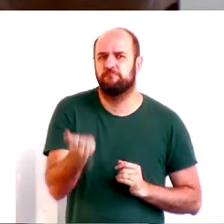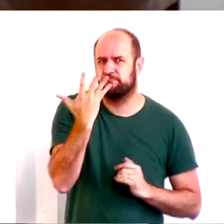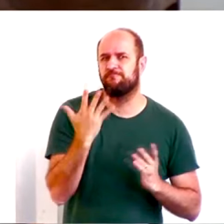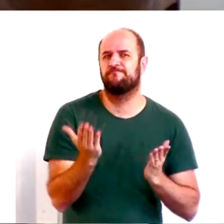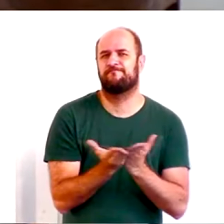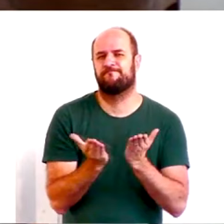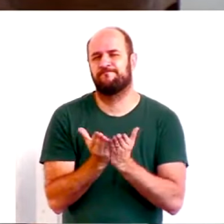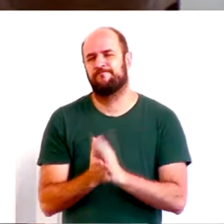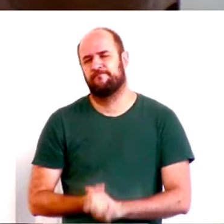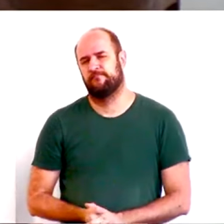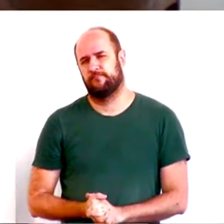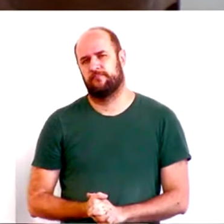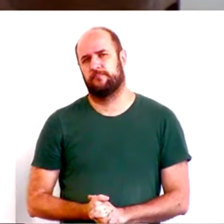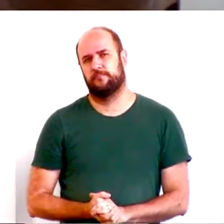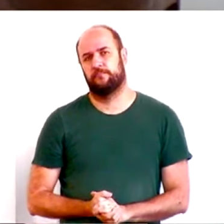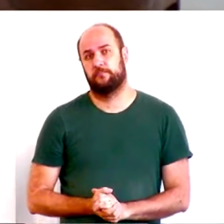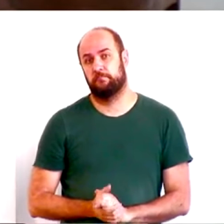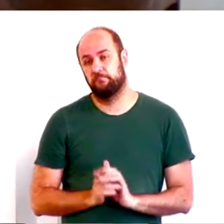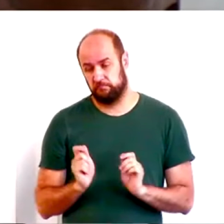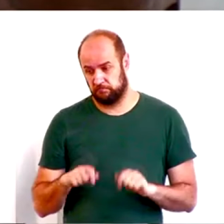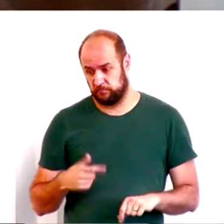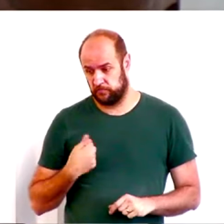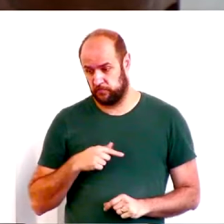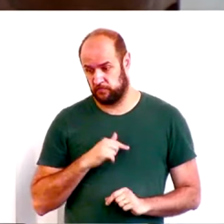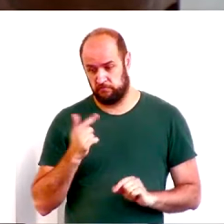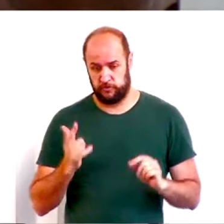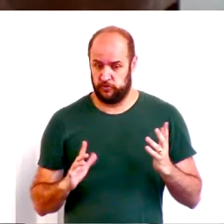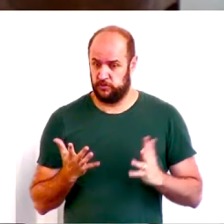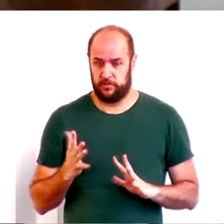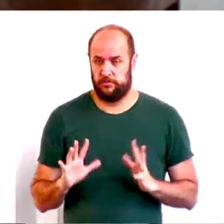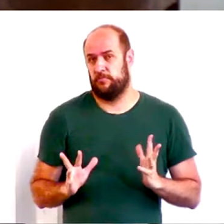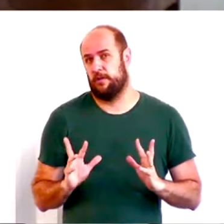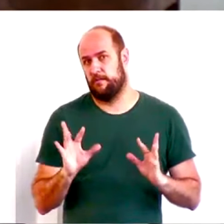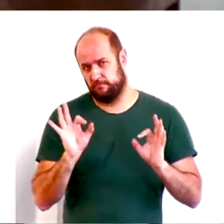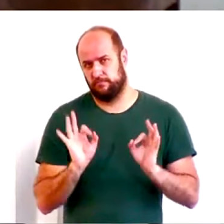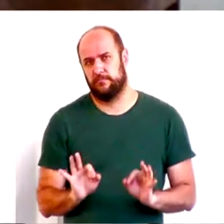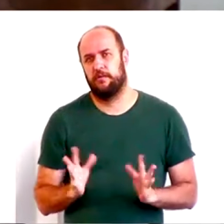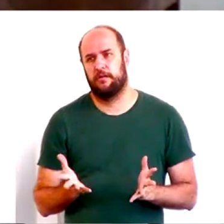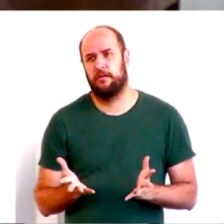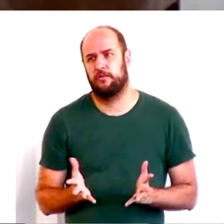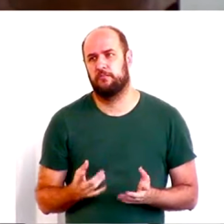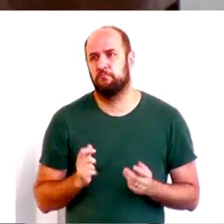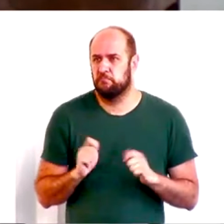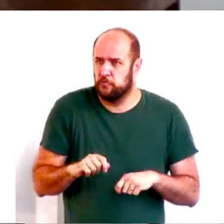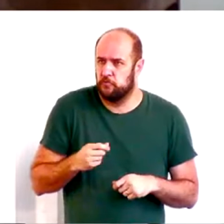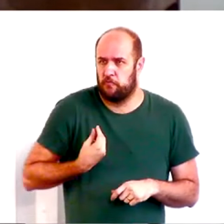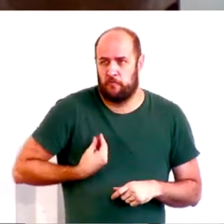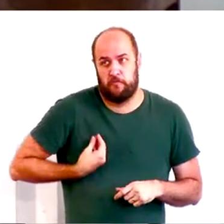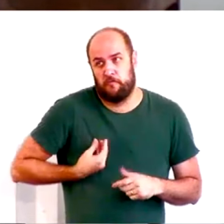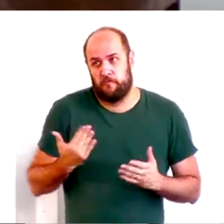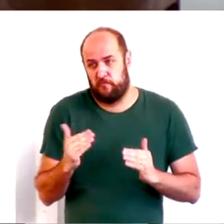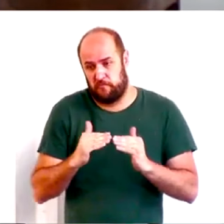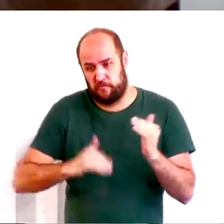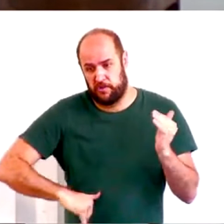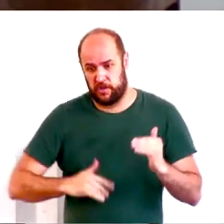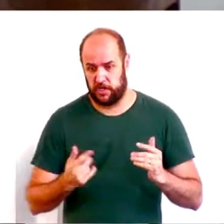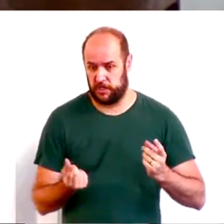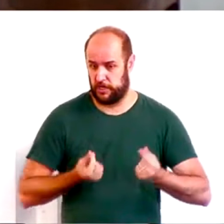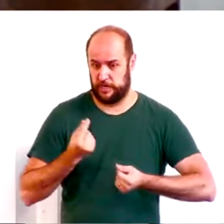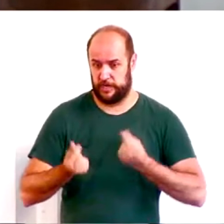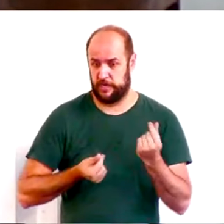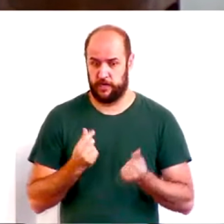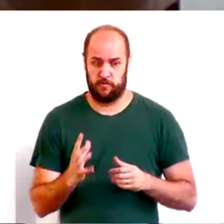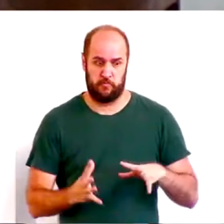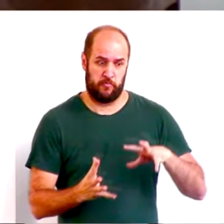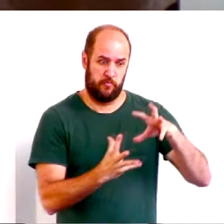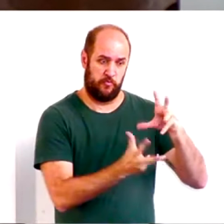Nós podemos não comemorar como o mundo comemora Nós podemos não viver economicamente como o